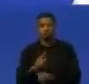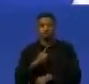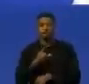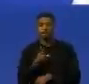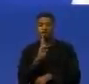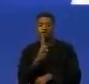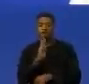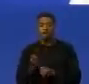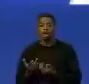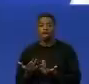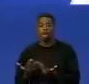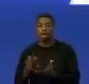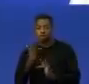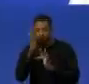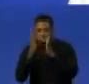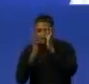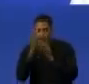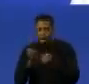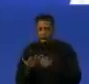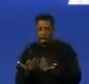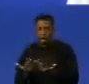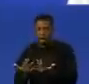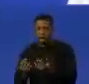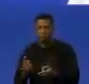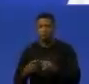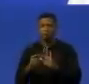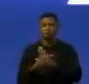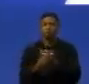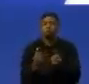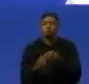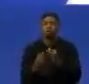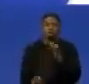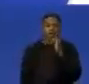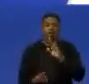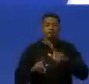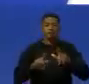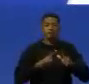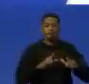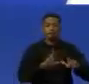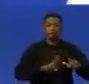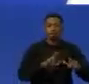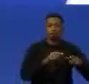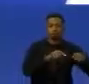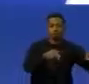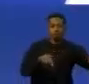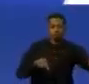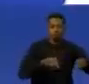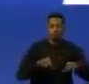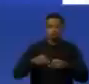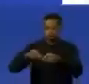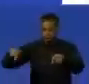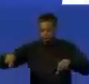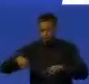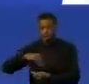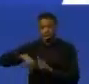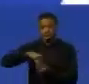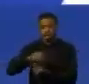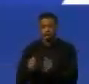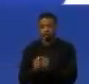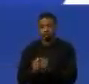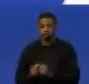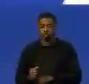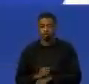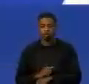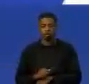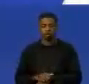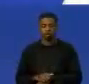ele fez aqui essa diferença aqui nesse outro piso? Então ele falou, a utilização desse tipo de piso, do concregrama, em